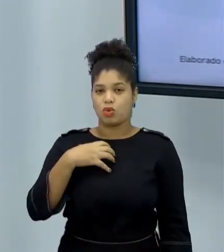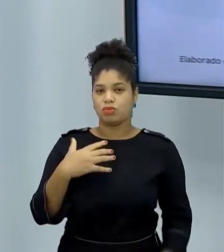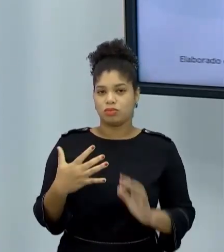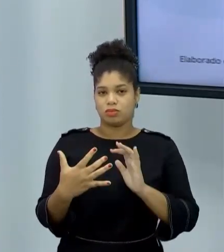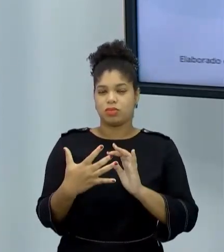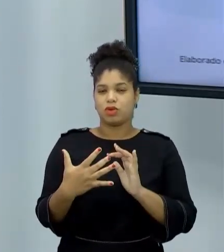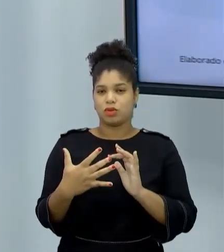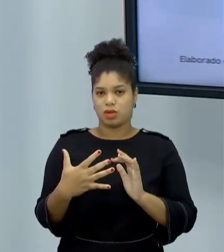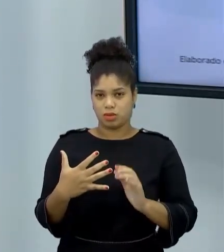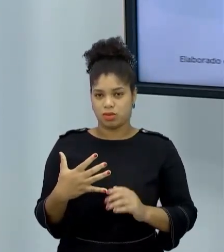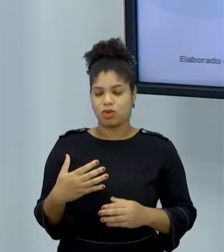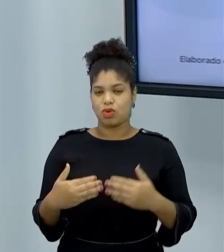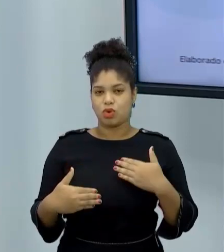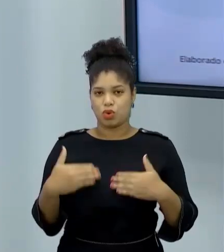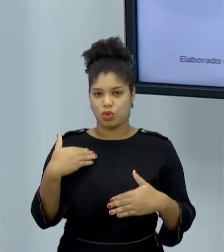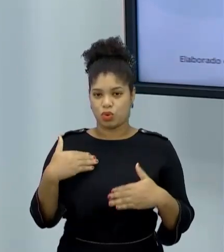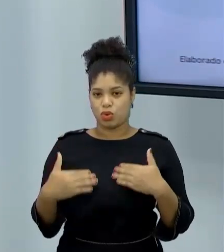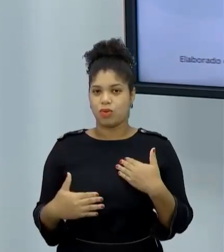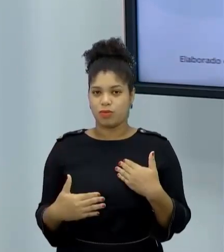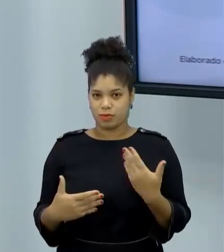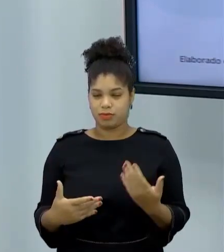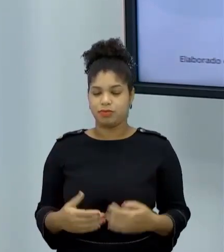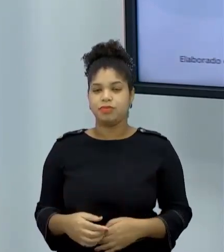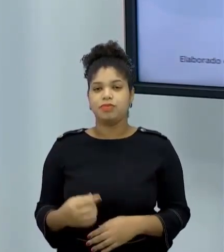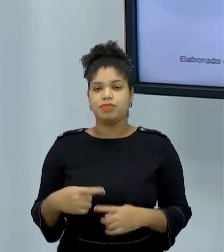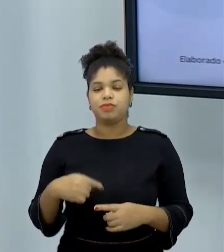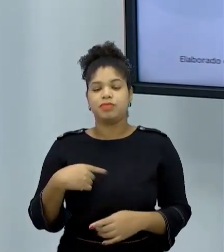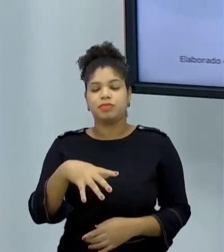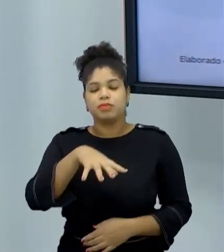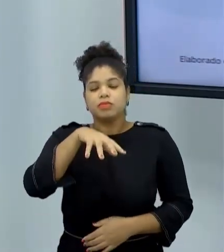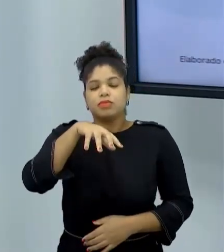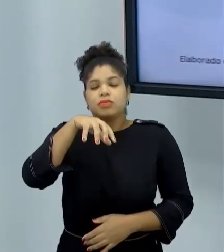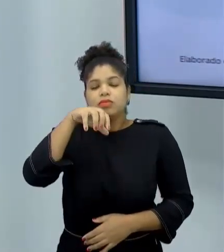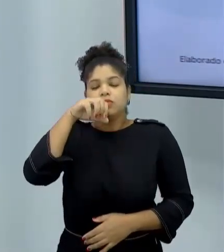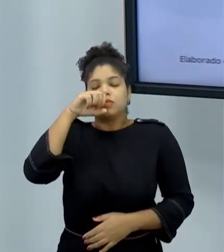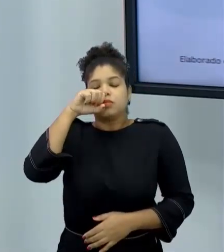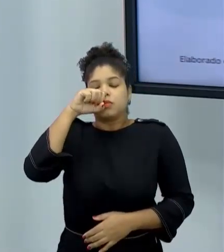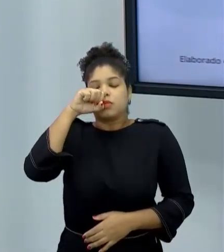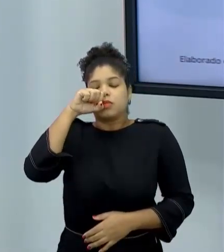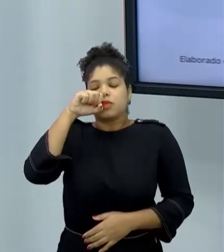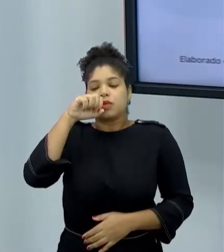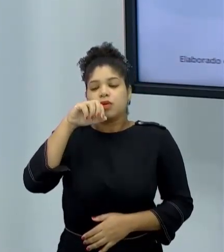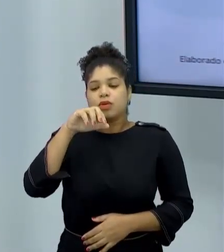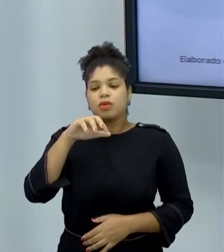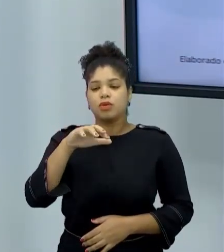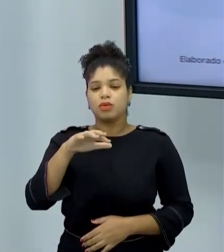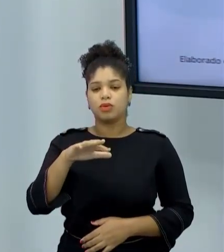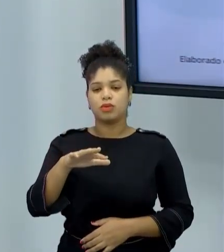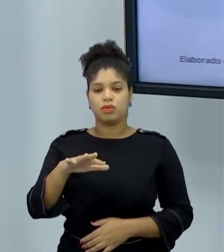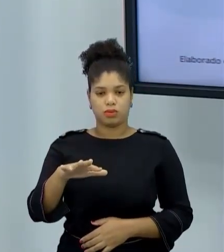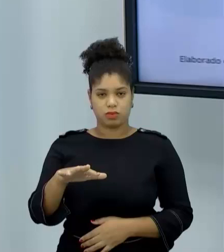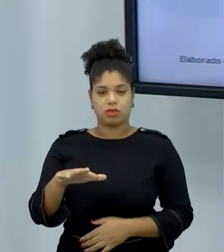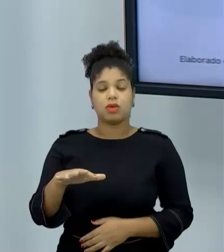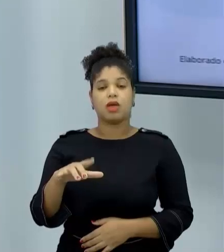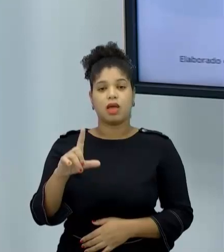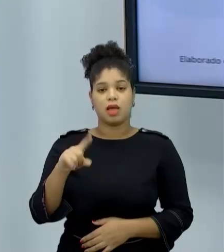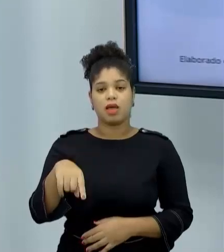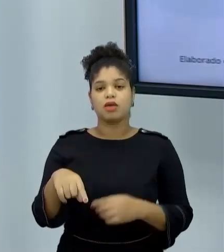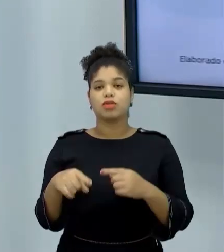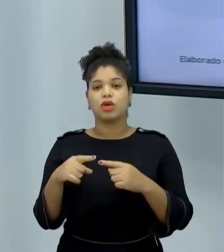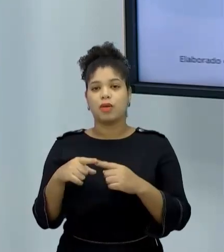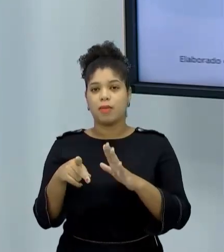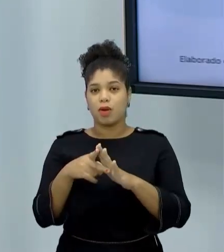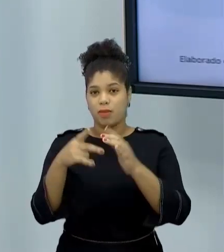contato. Aliás, quando a gente respira, esse processo de respiração também é filtrado